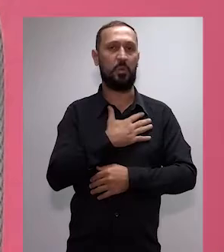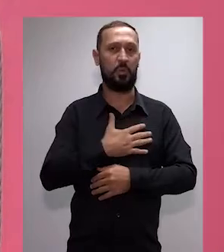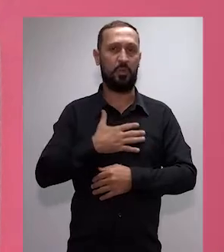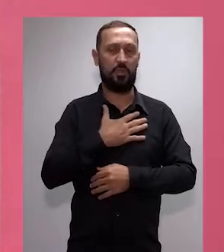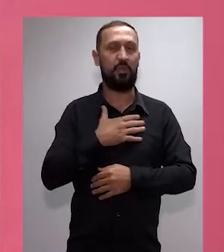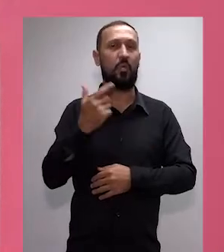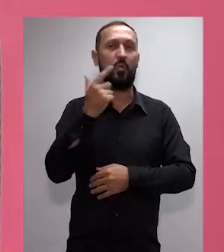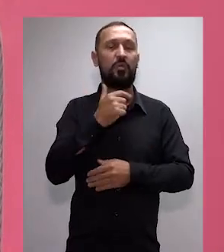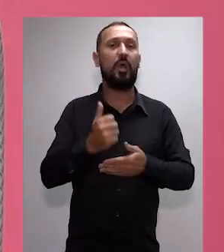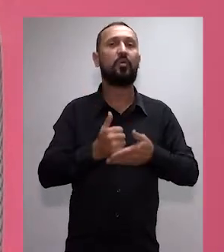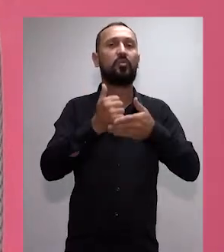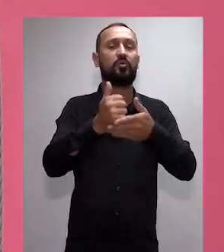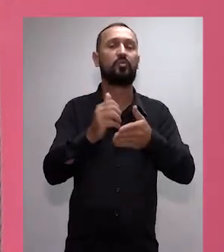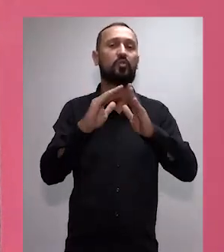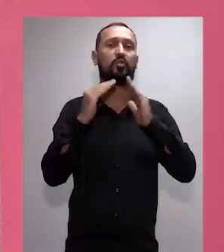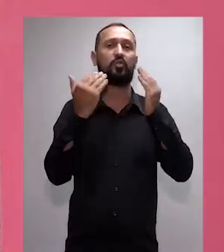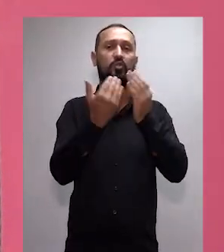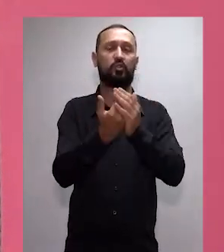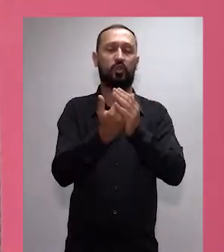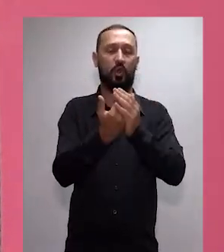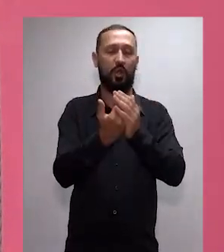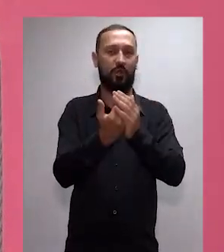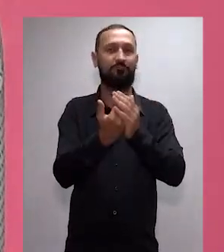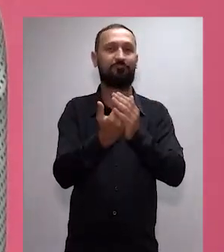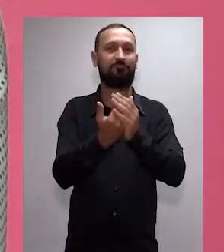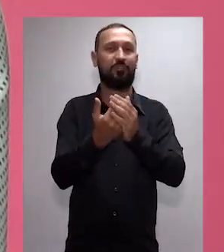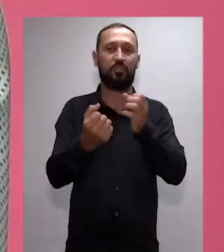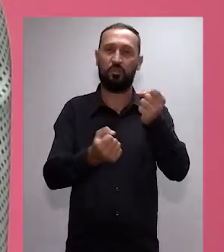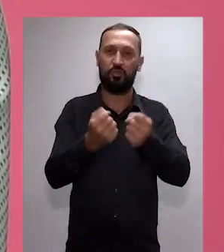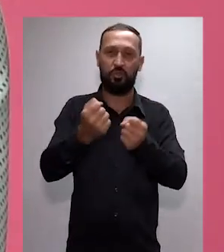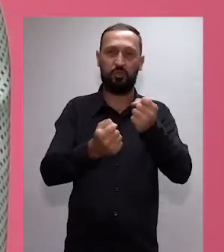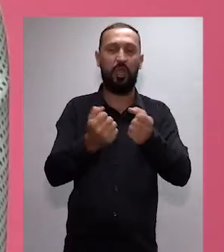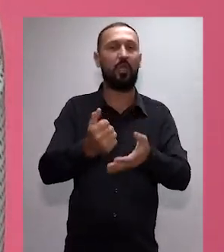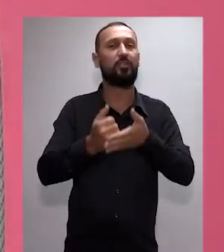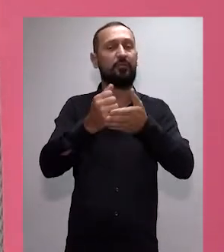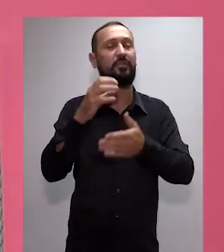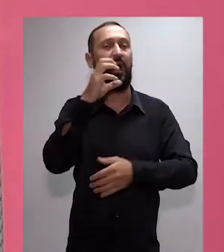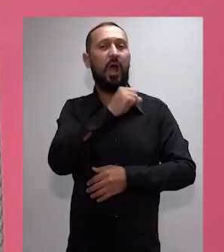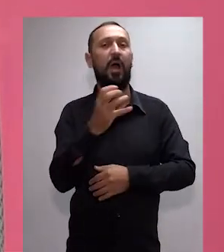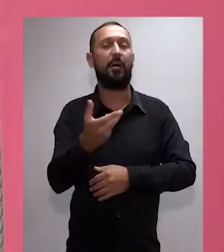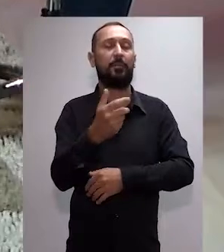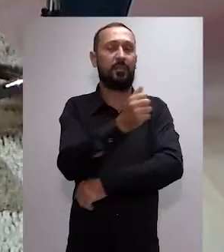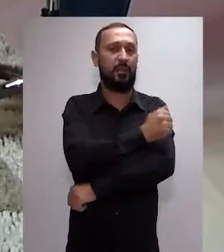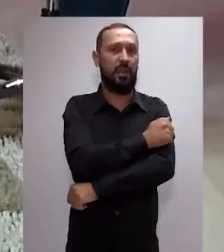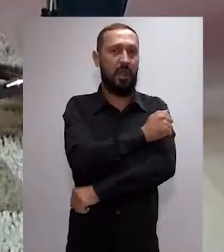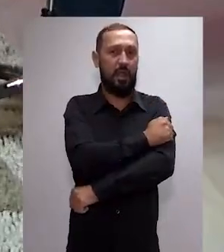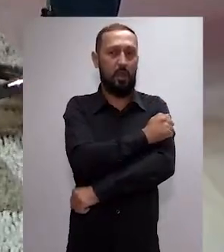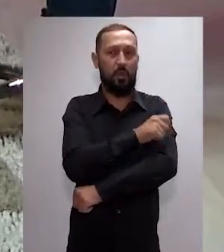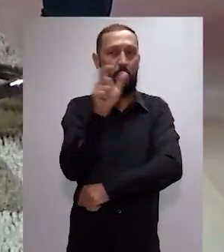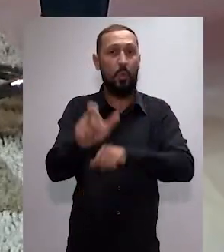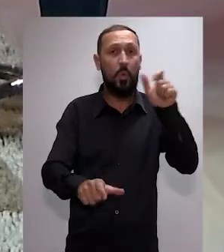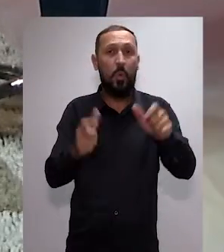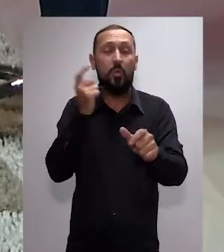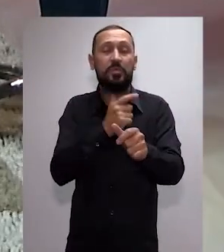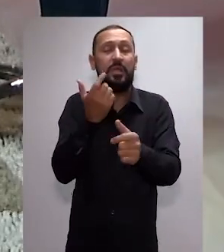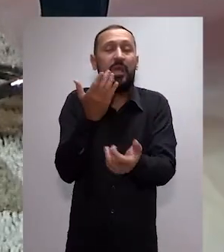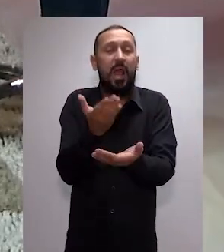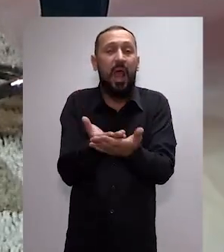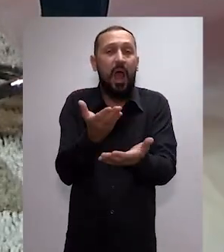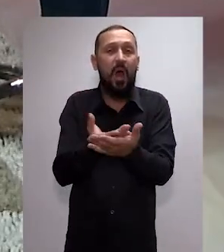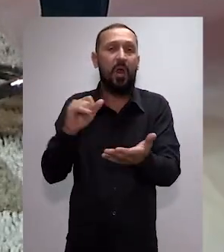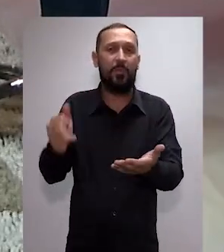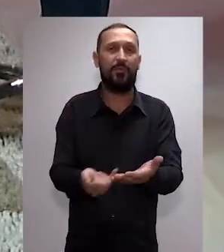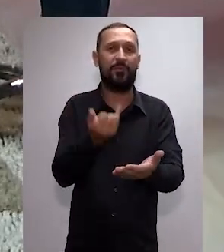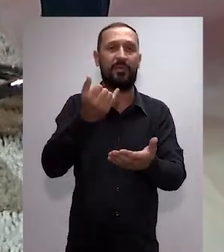onde possa atender todas as autoescolas de Campo Grande, agilizando e aproveitando mais as aulas dos alunos, Trazendo mais agilidade